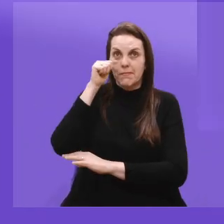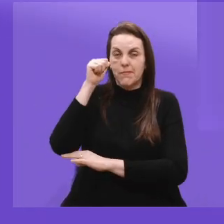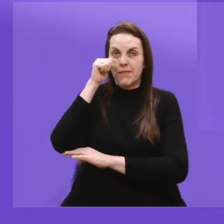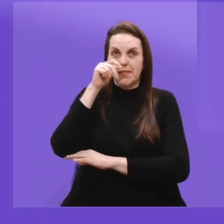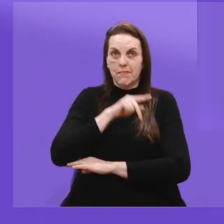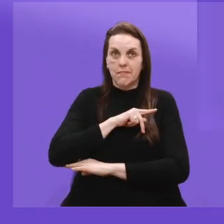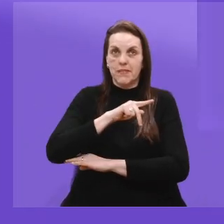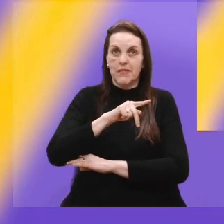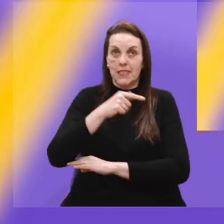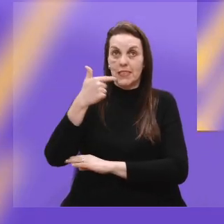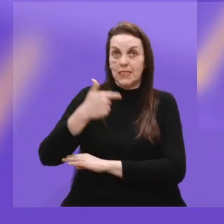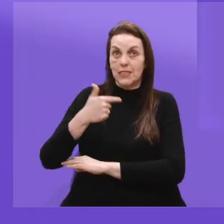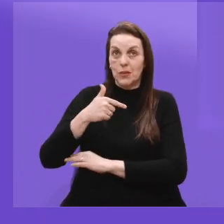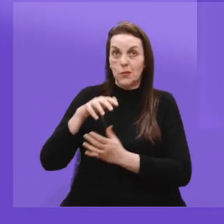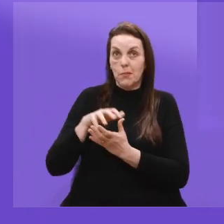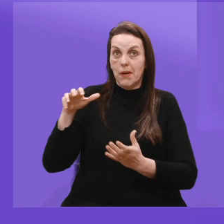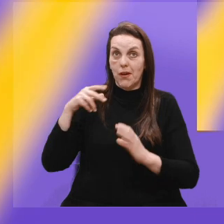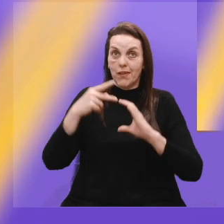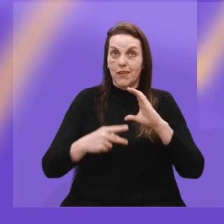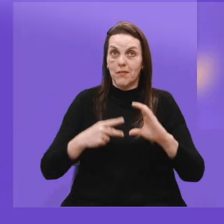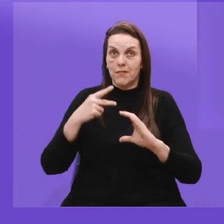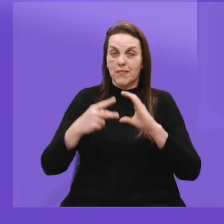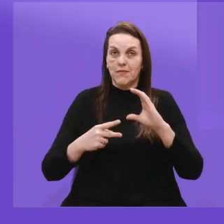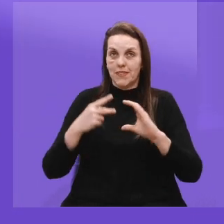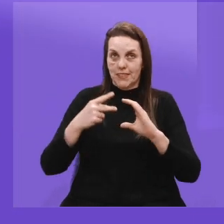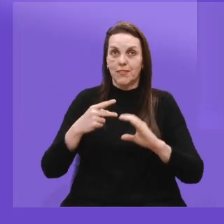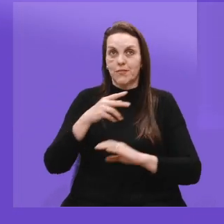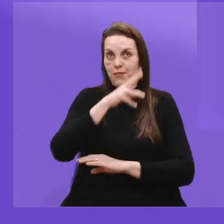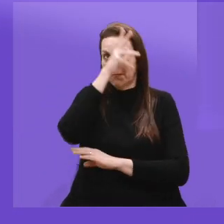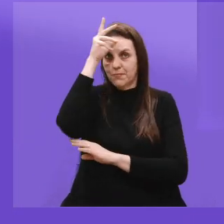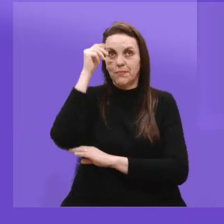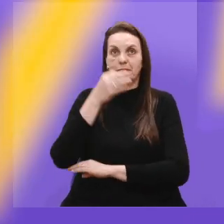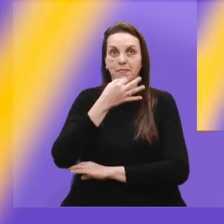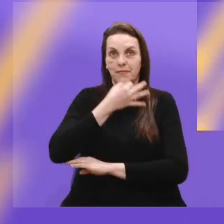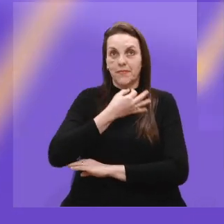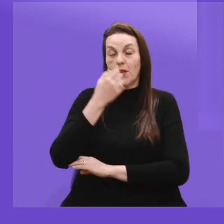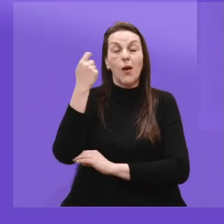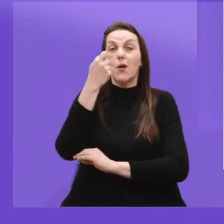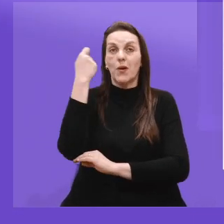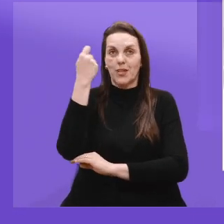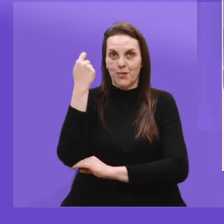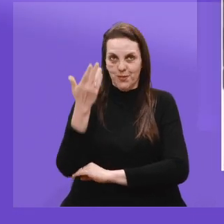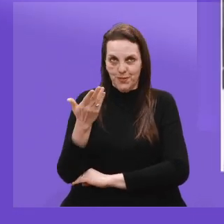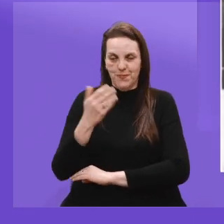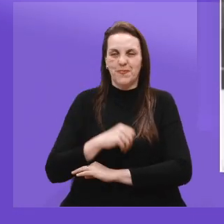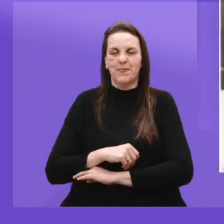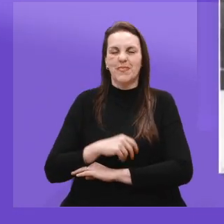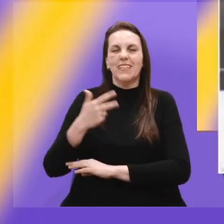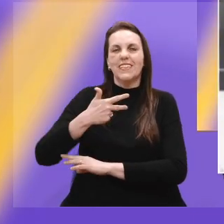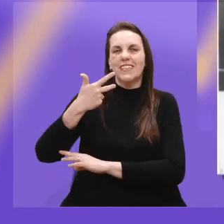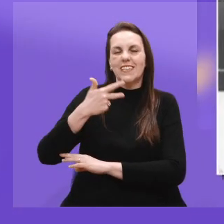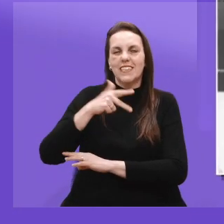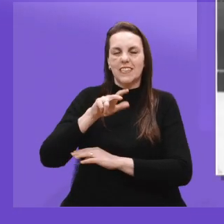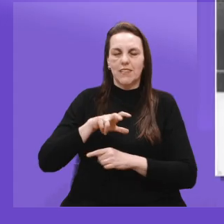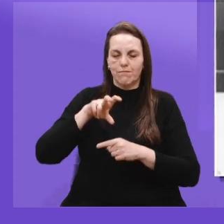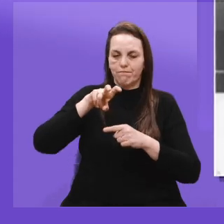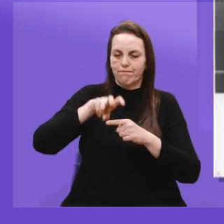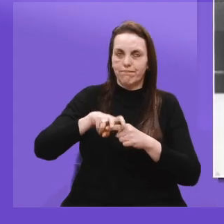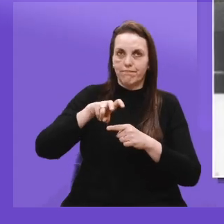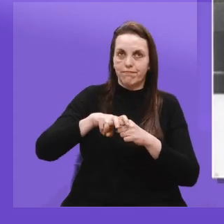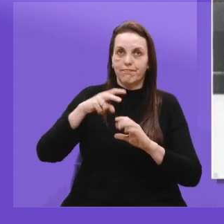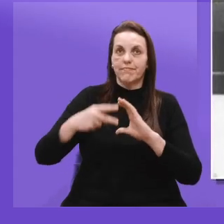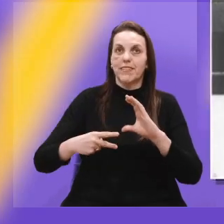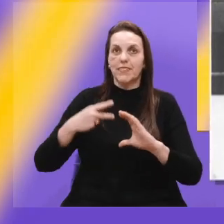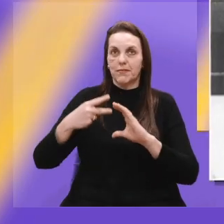mulher a presidir o segundo maior parlamento municipal do Rio Grande do Sul. A terceira a ocupar uma cadeira